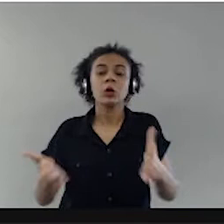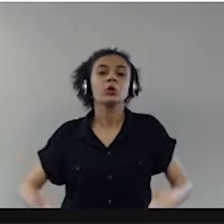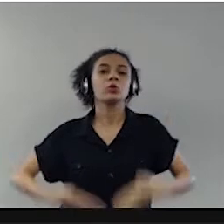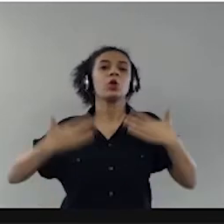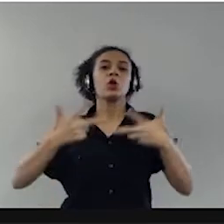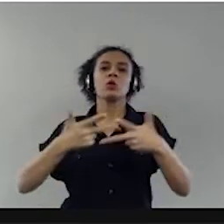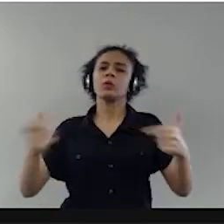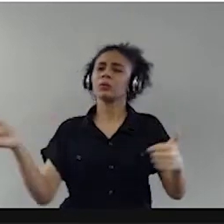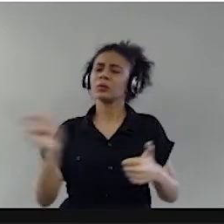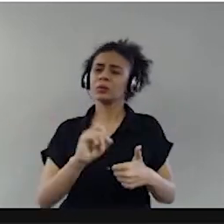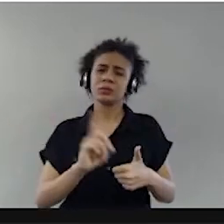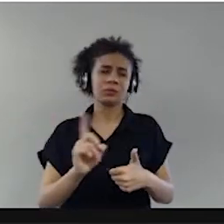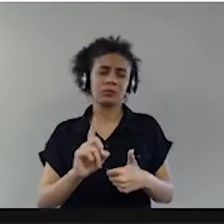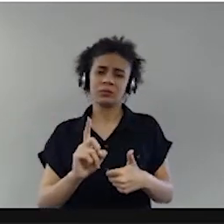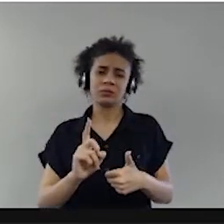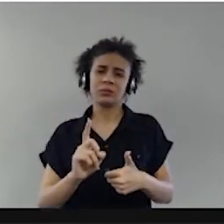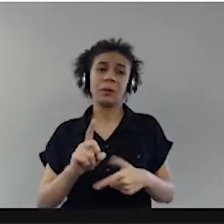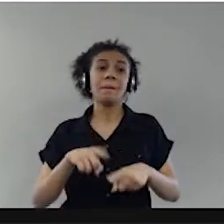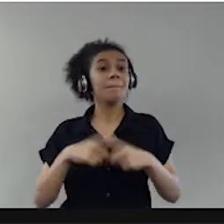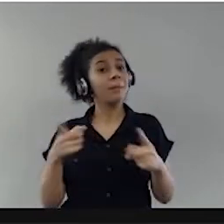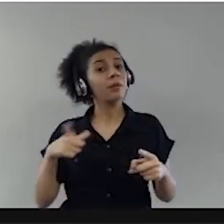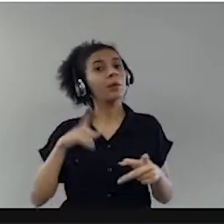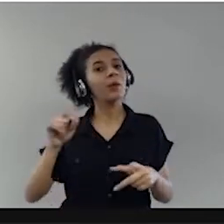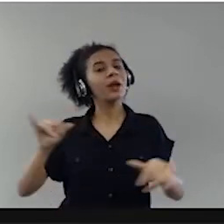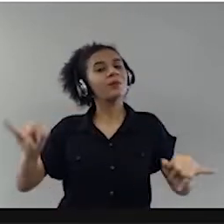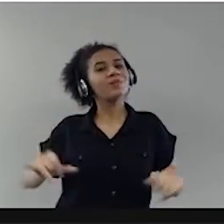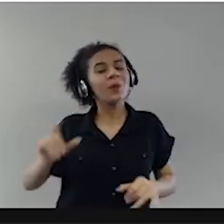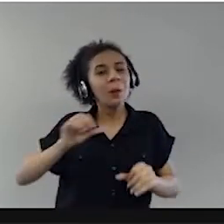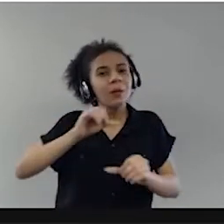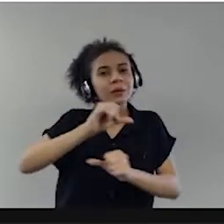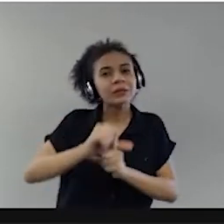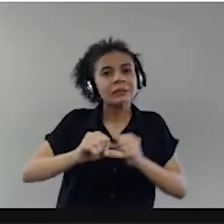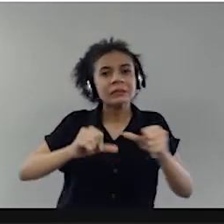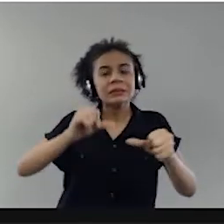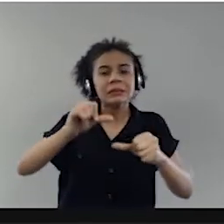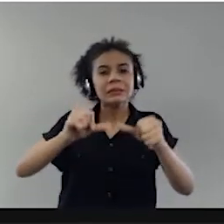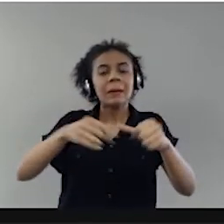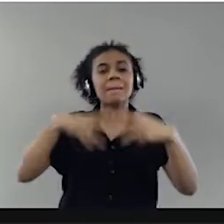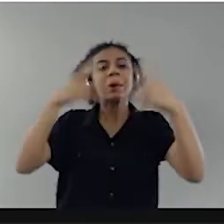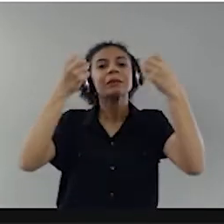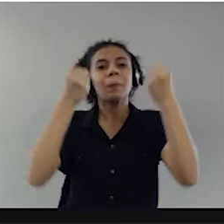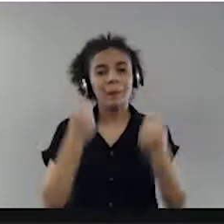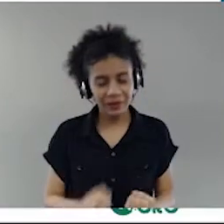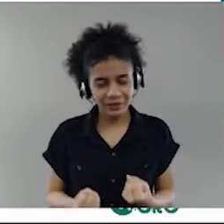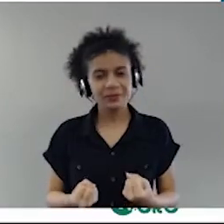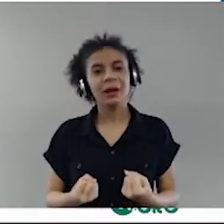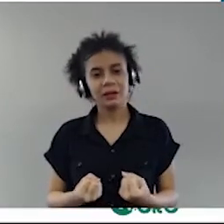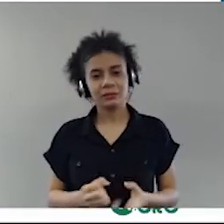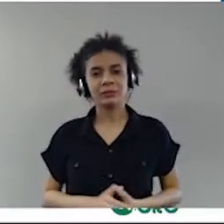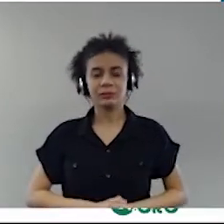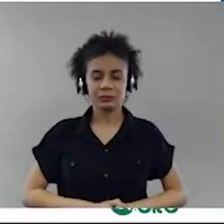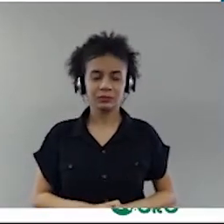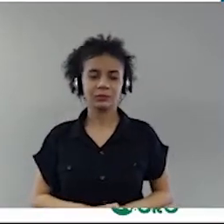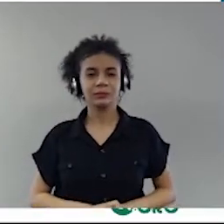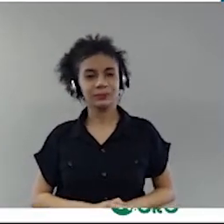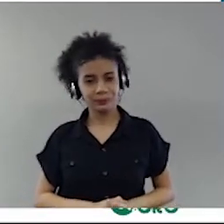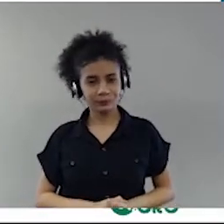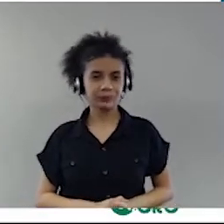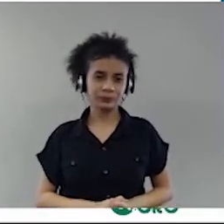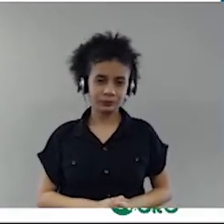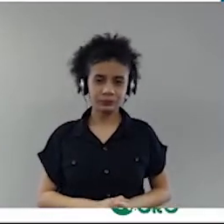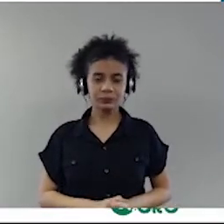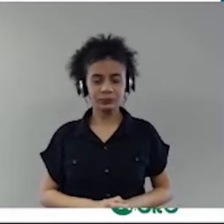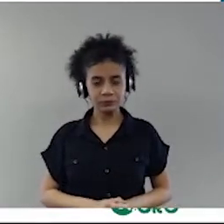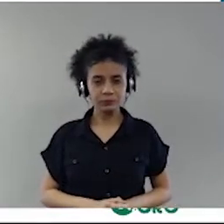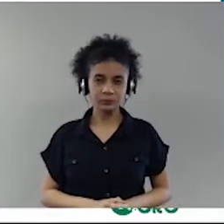uma novidade por si só, mas ele vem sofrendo mutações e que vem implicando num impacto,